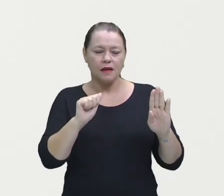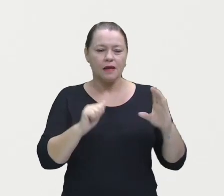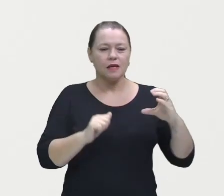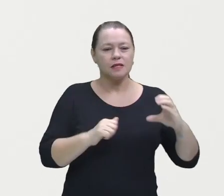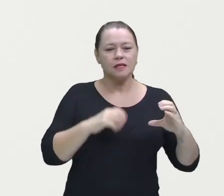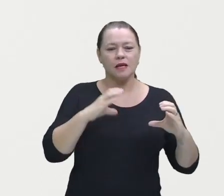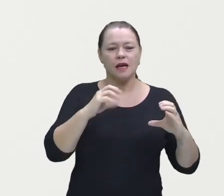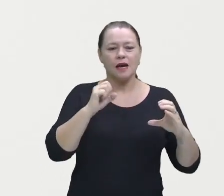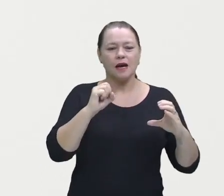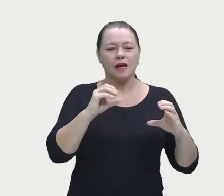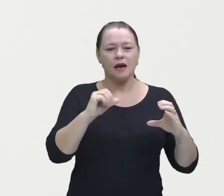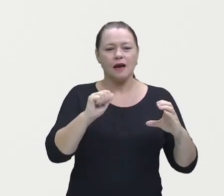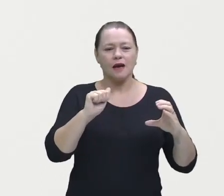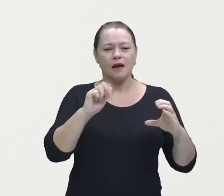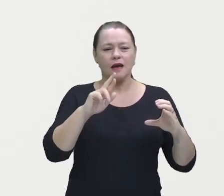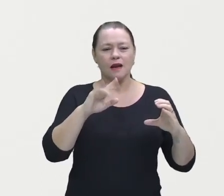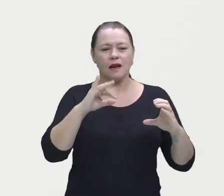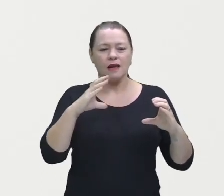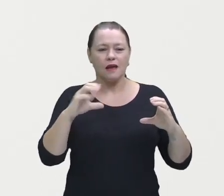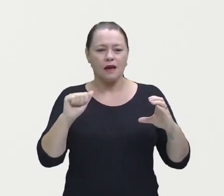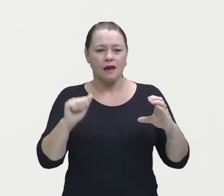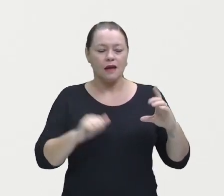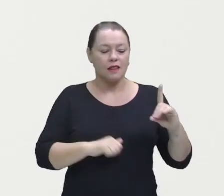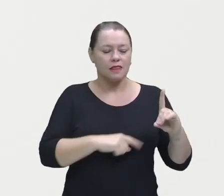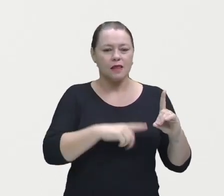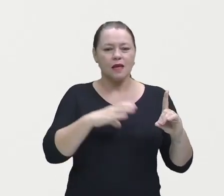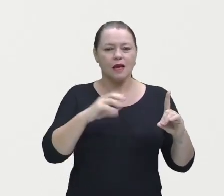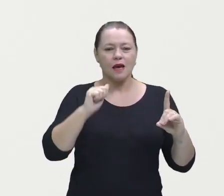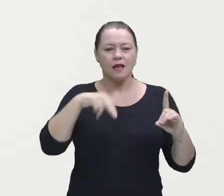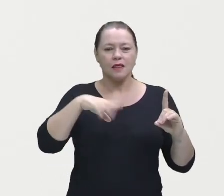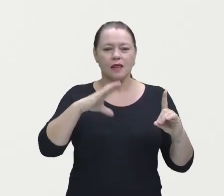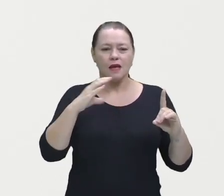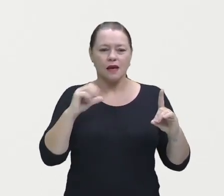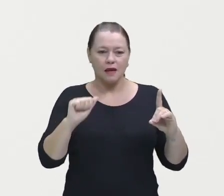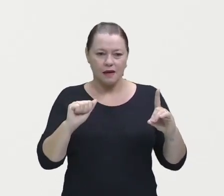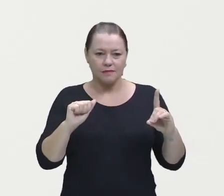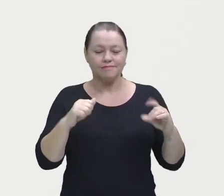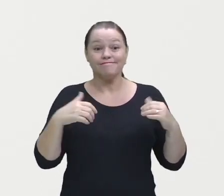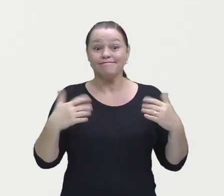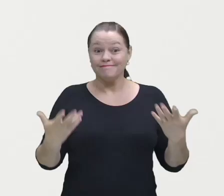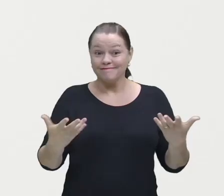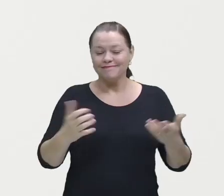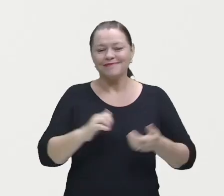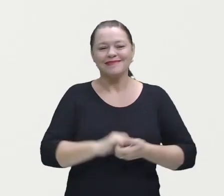C, careca. E letra D, caneca.